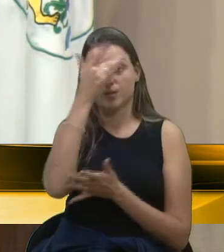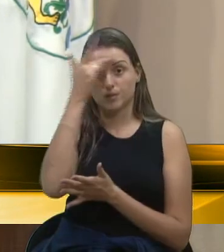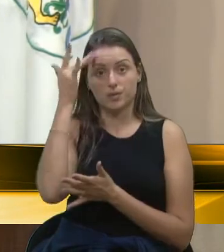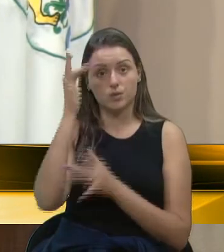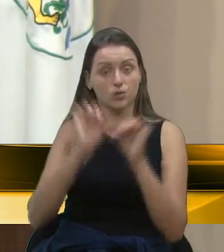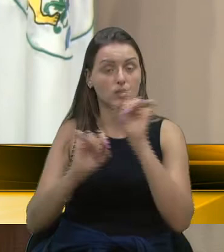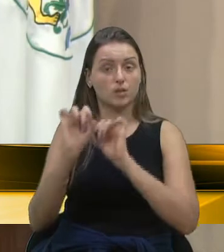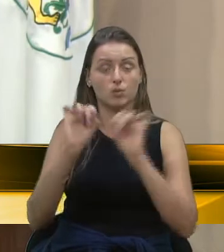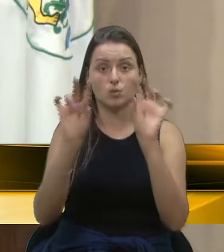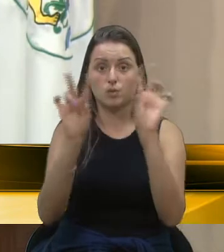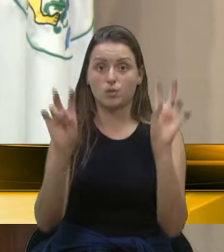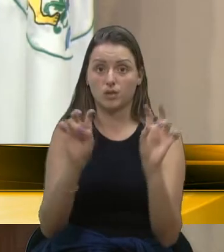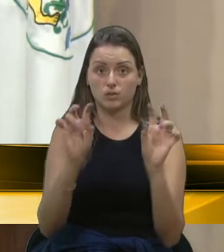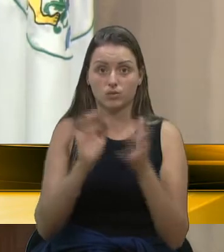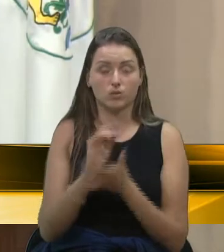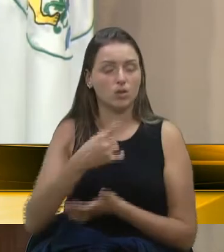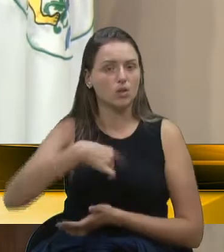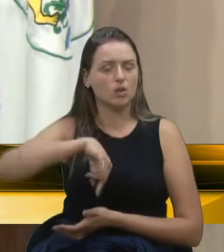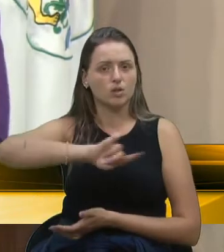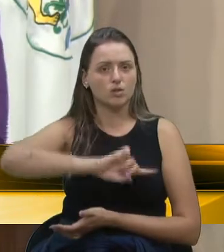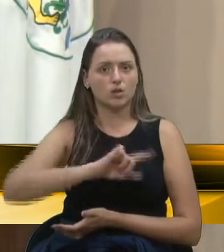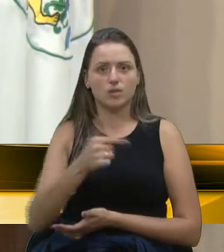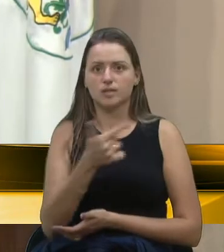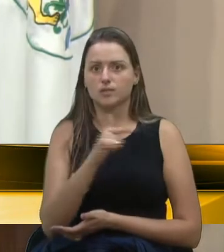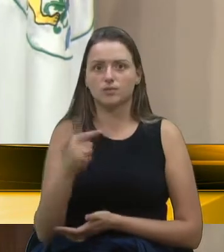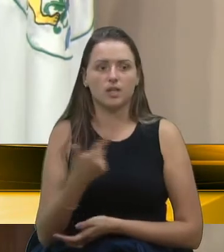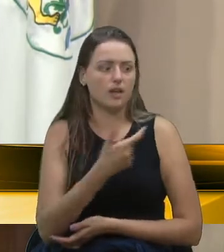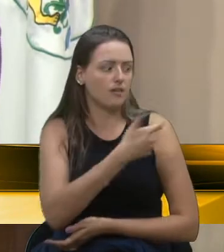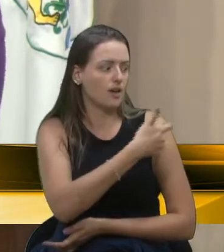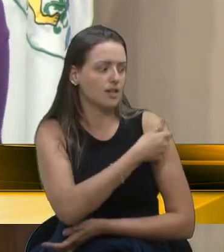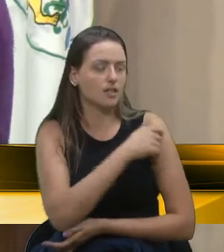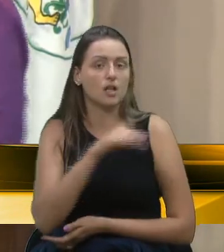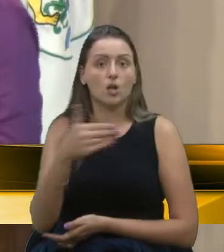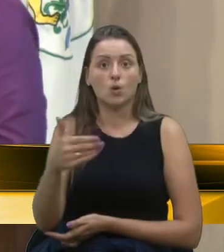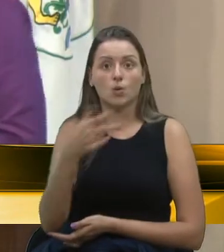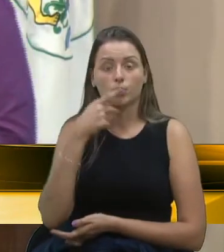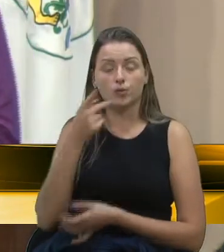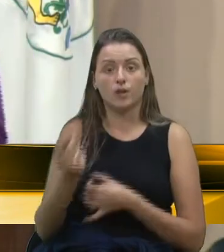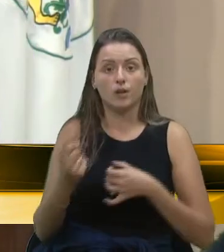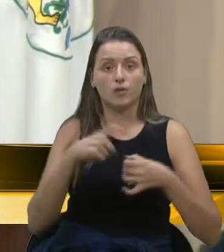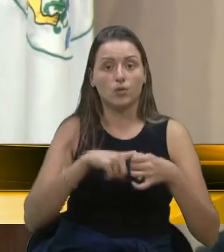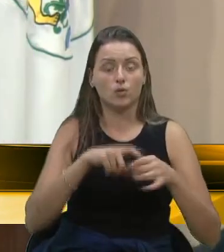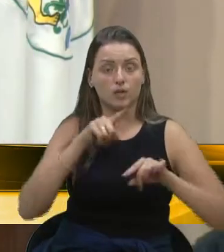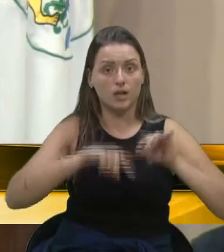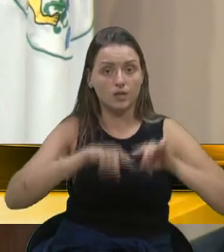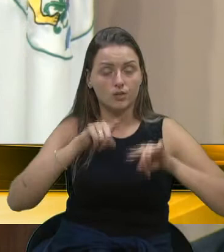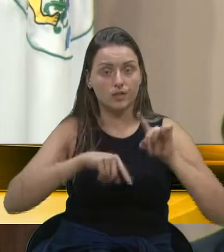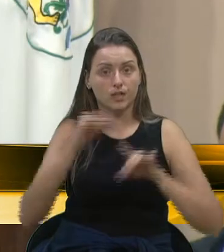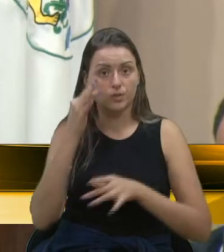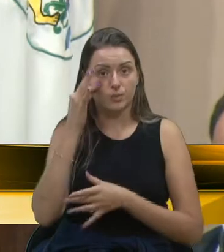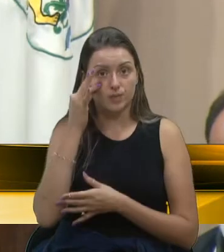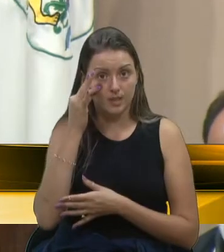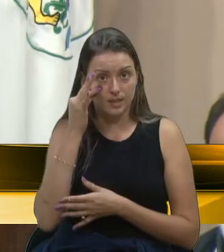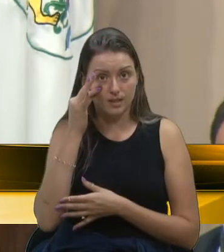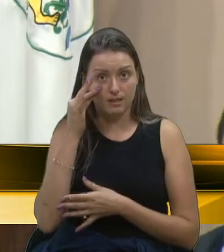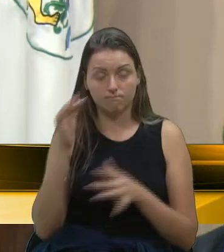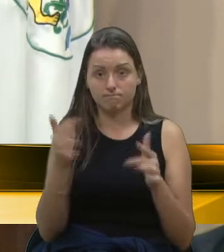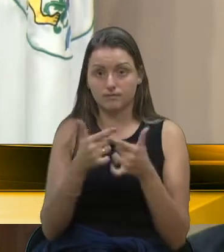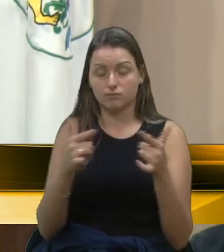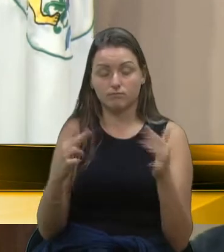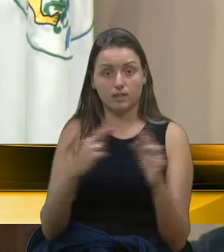tema. Nós não temos vacinação, ou seja, quando a gente fala do retorno das atividades presenciais e que não tem